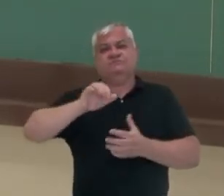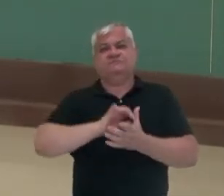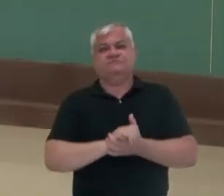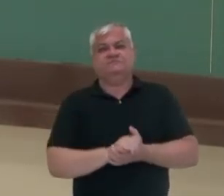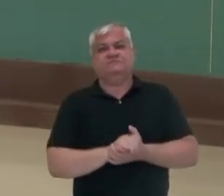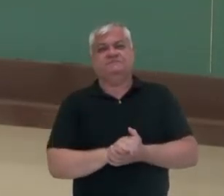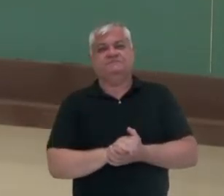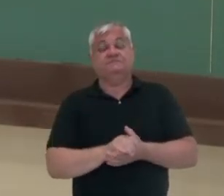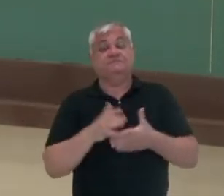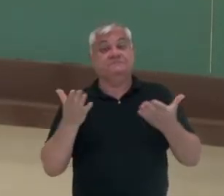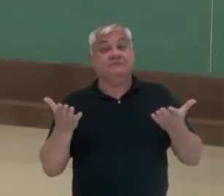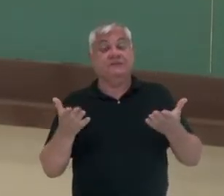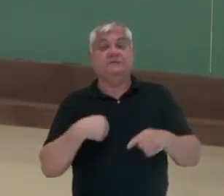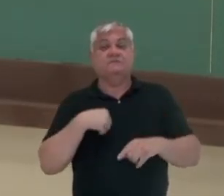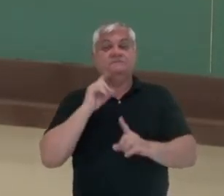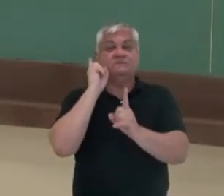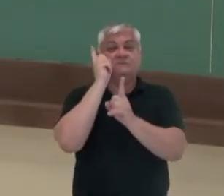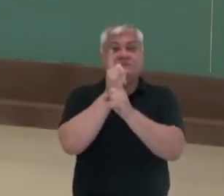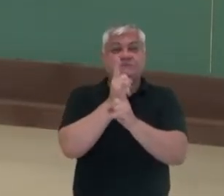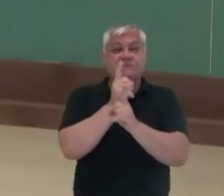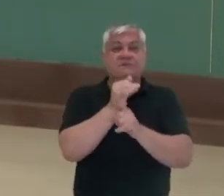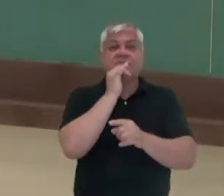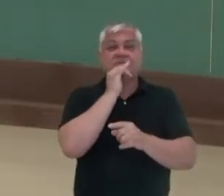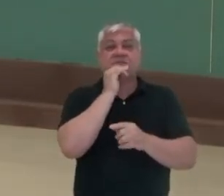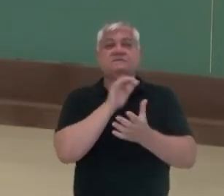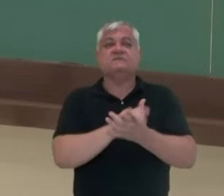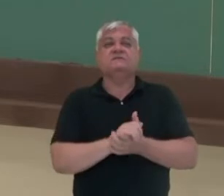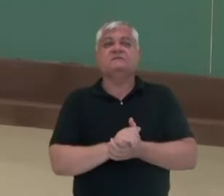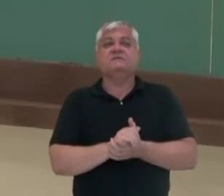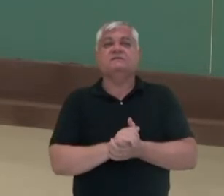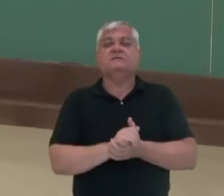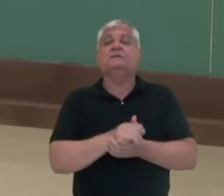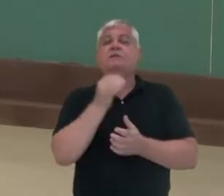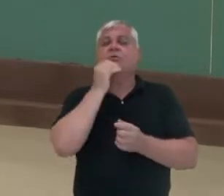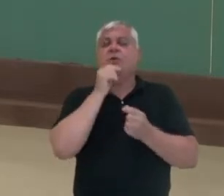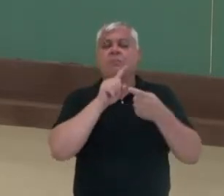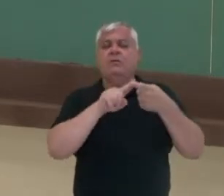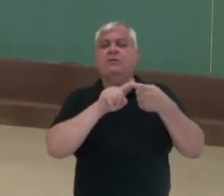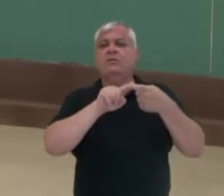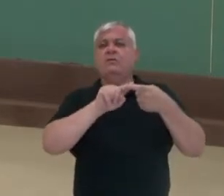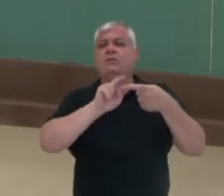Pois bem, o que eu preciso descobrir é o seguinte, qual a constante de